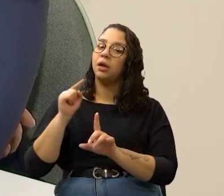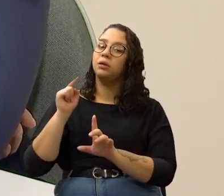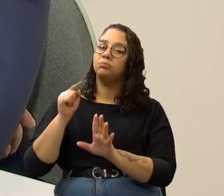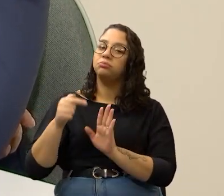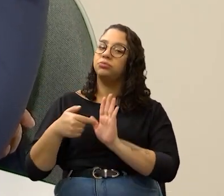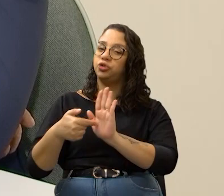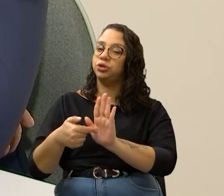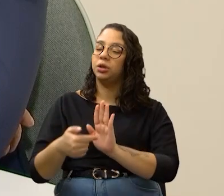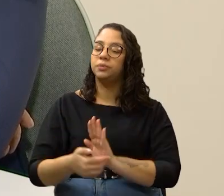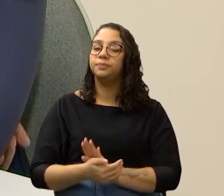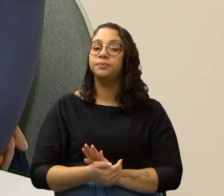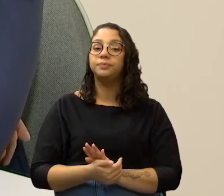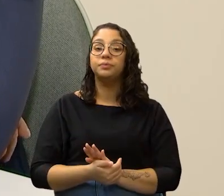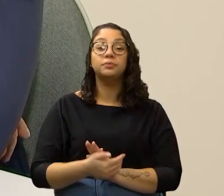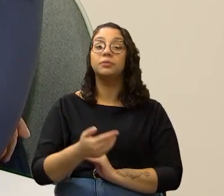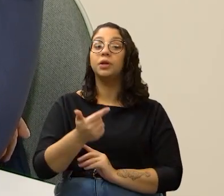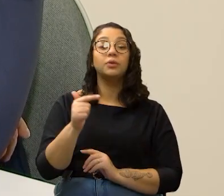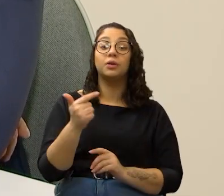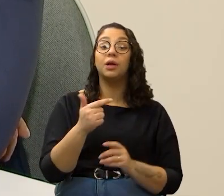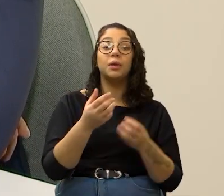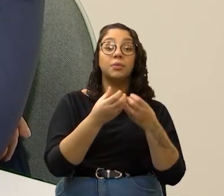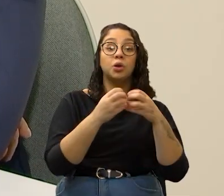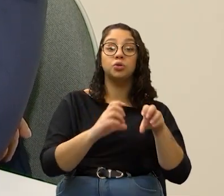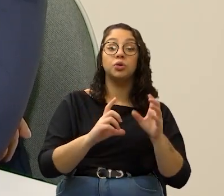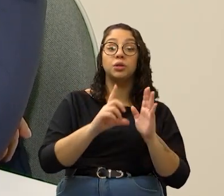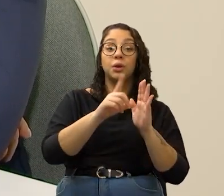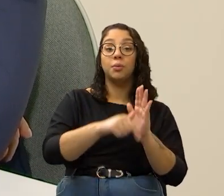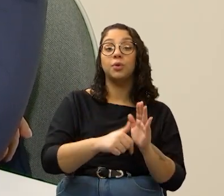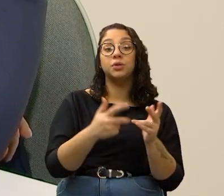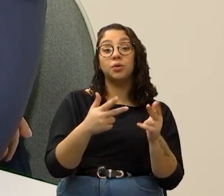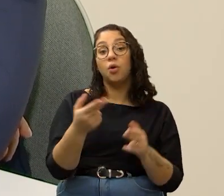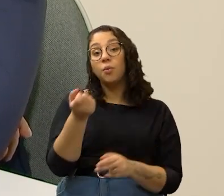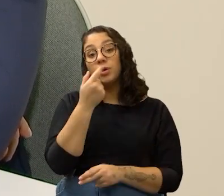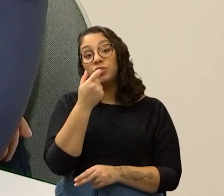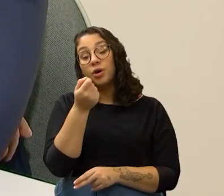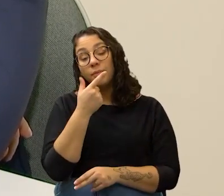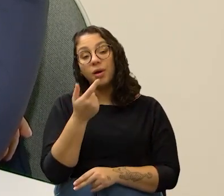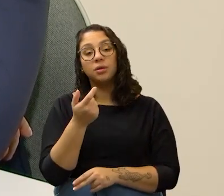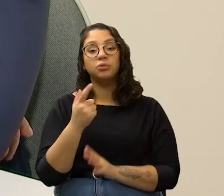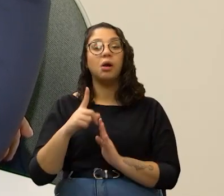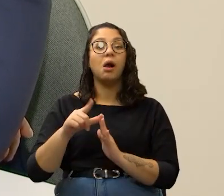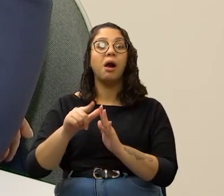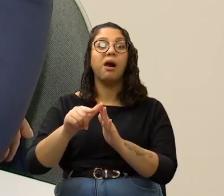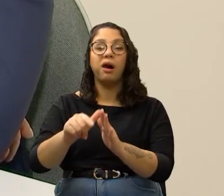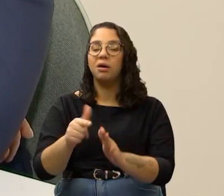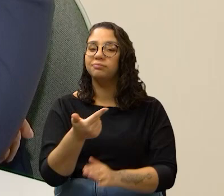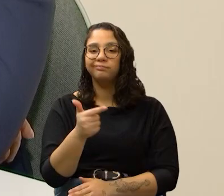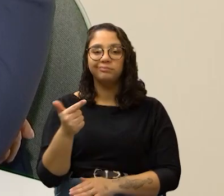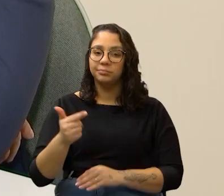é que ela não tem os efeitos colaterais das medicações tradicionais, né?